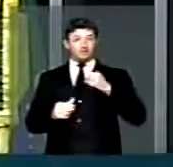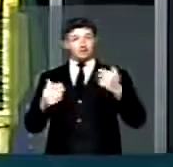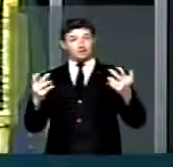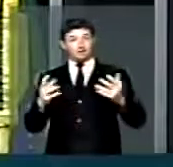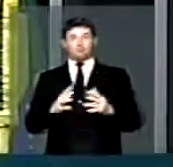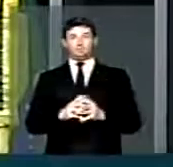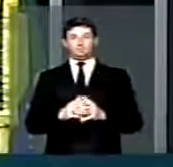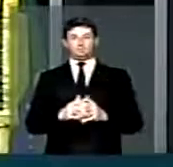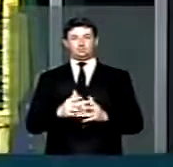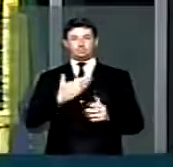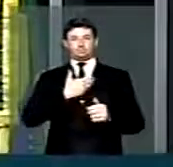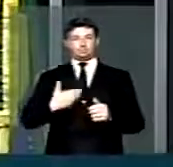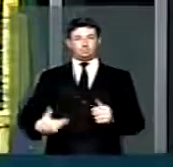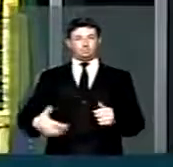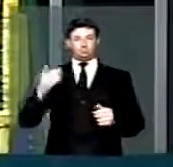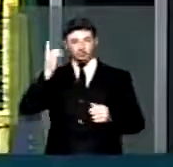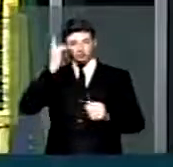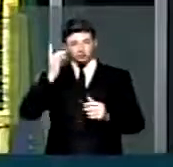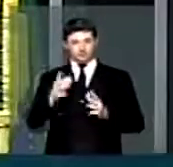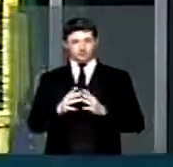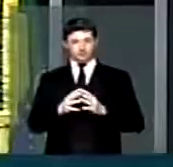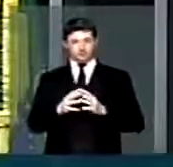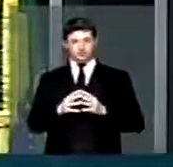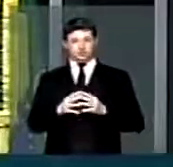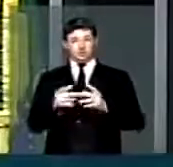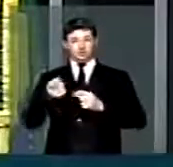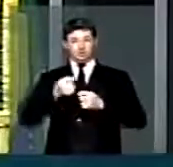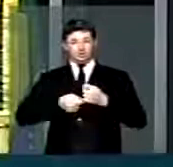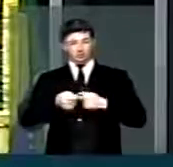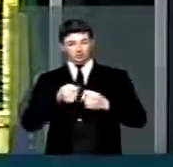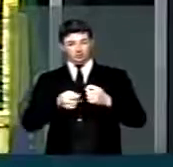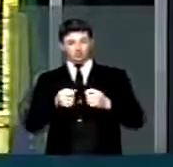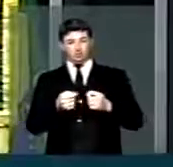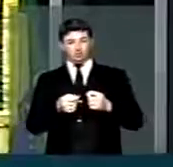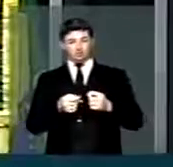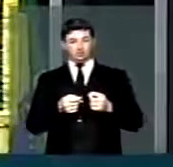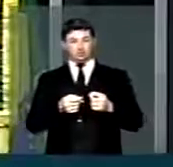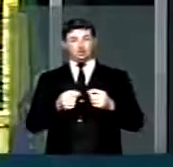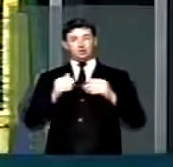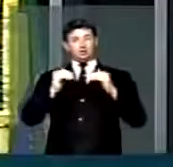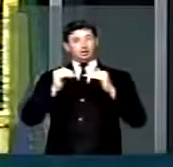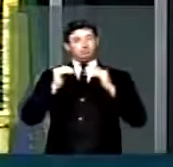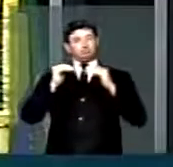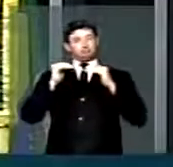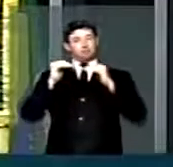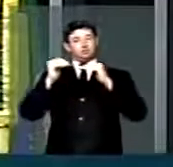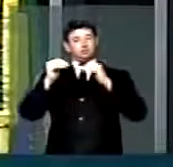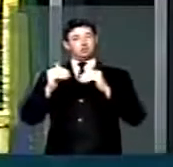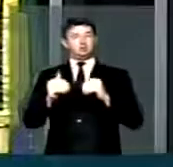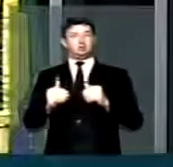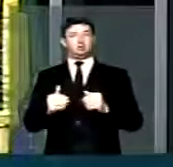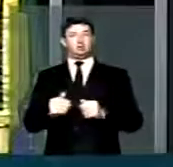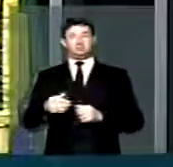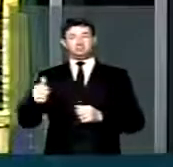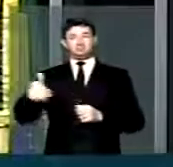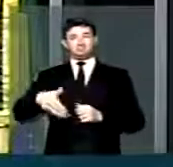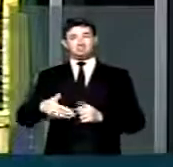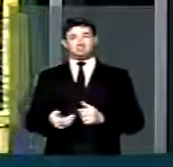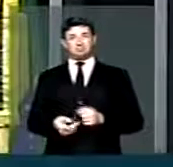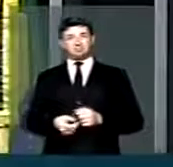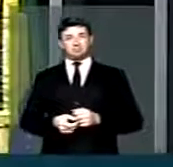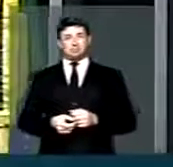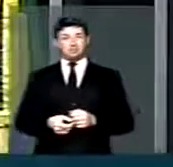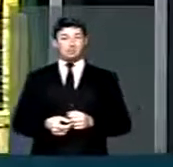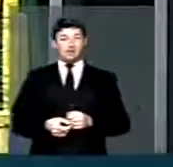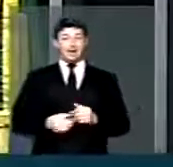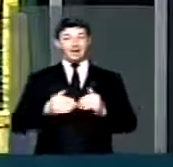Portanto, no governo Dilma, a economia está indo de uma maneira medíocre. A média